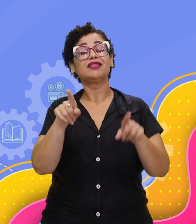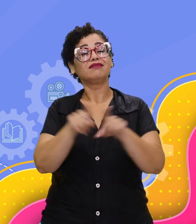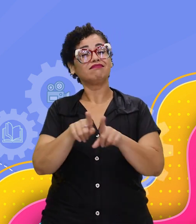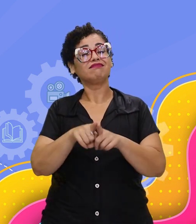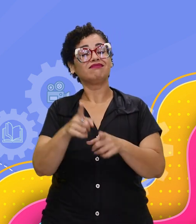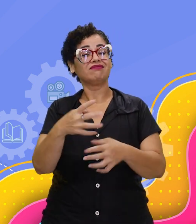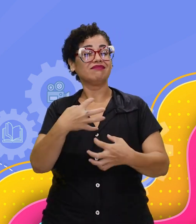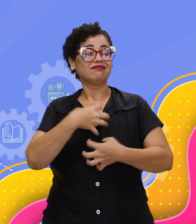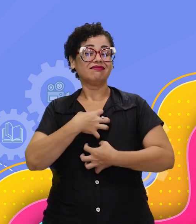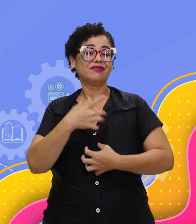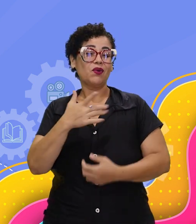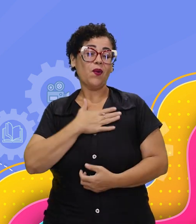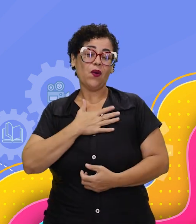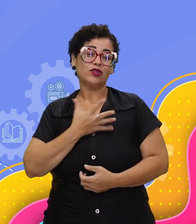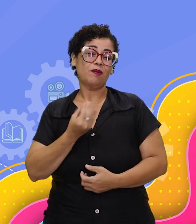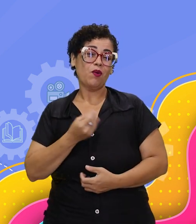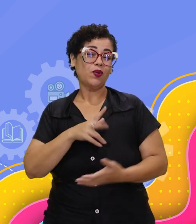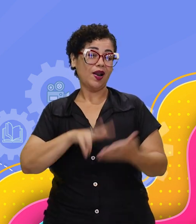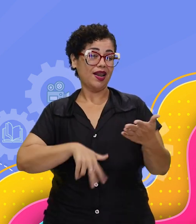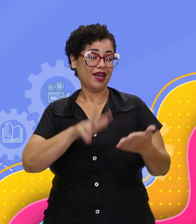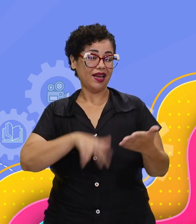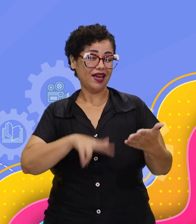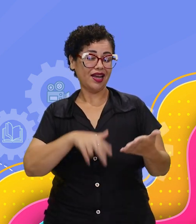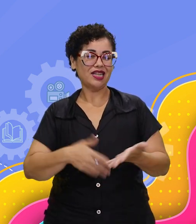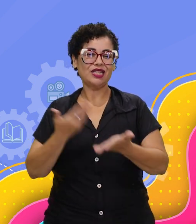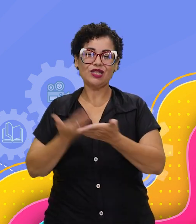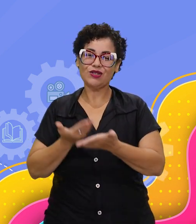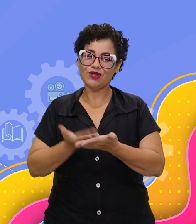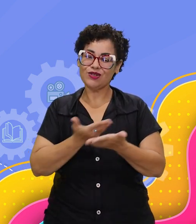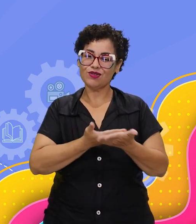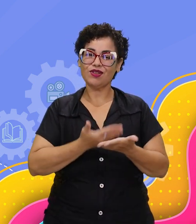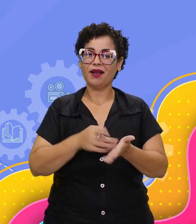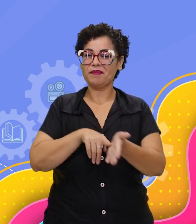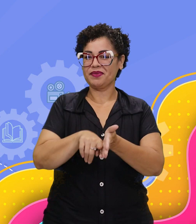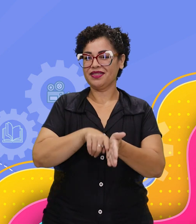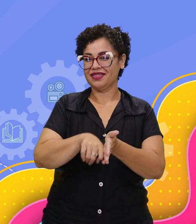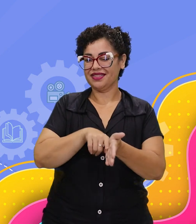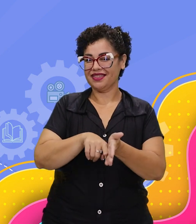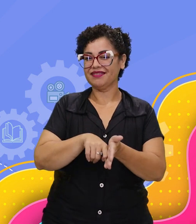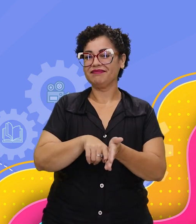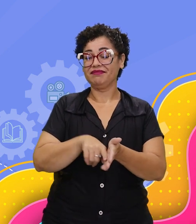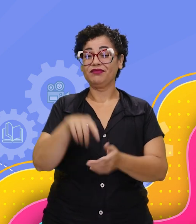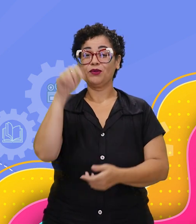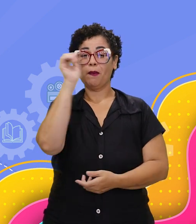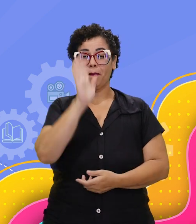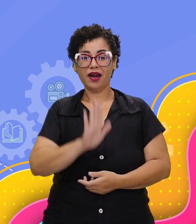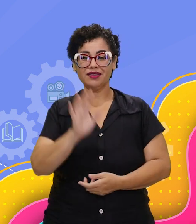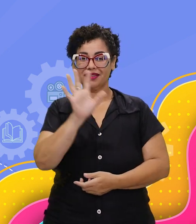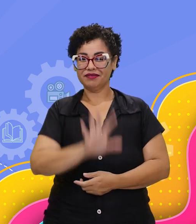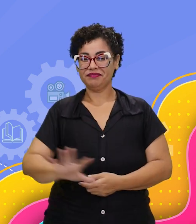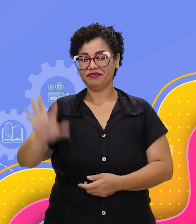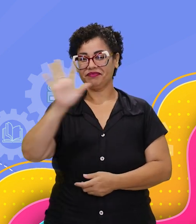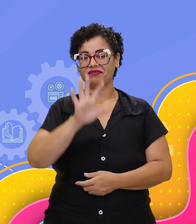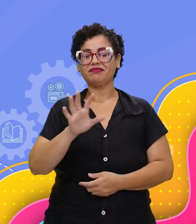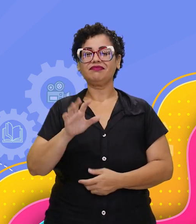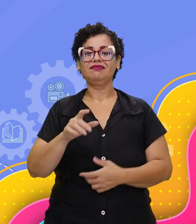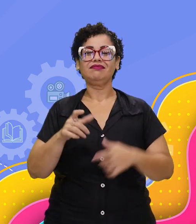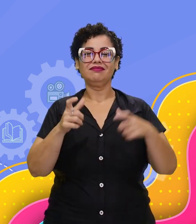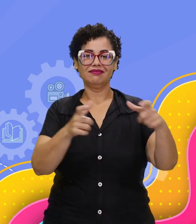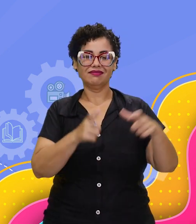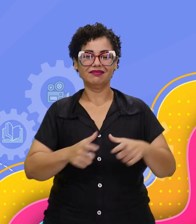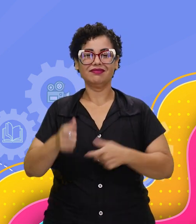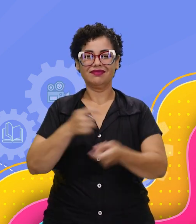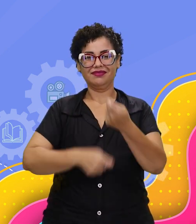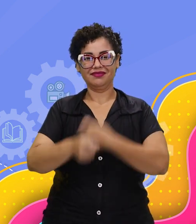que você também seja uma pessoa que goste bastante de ler, de estudar e de pesquisar. No Brasil, o mercado